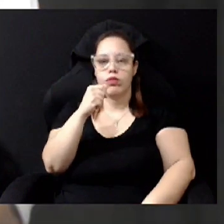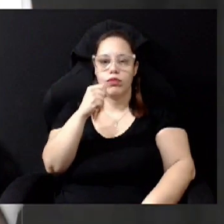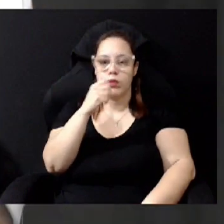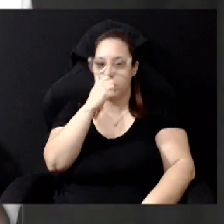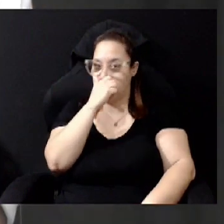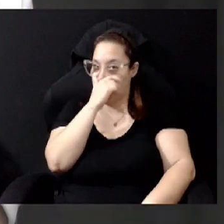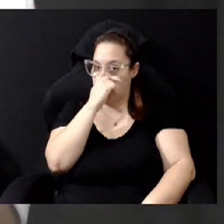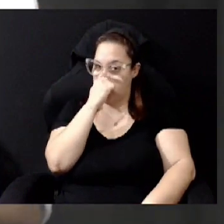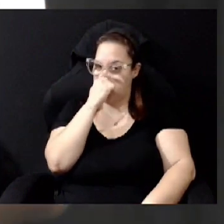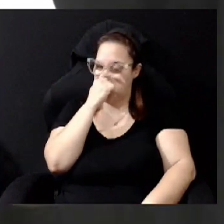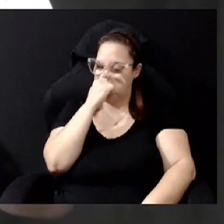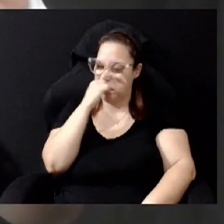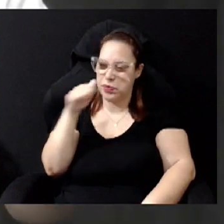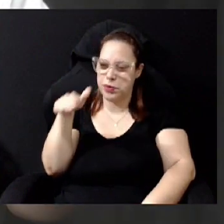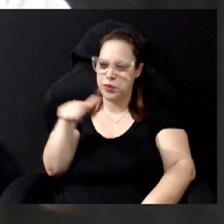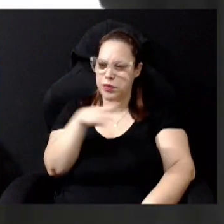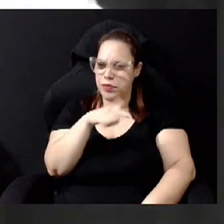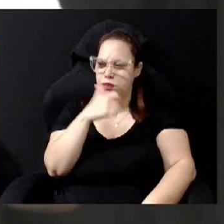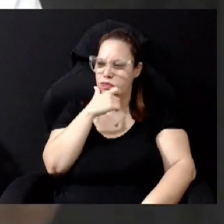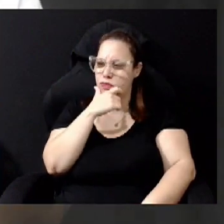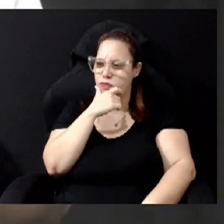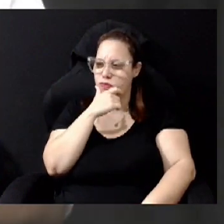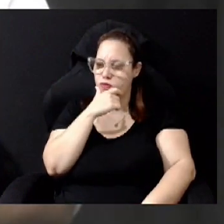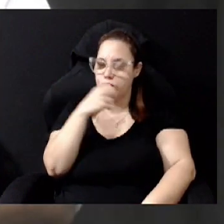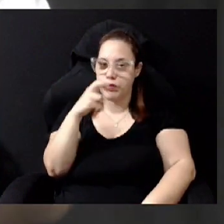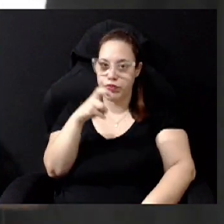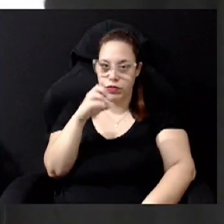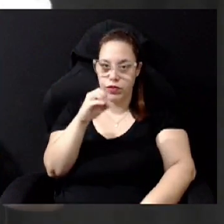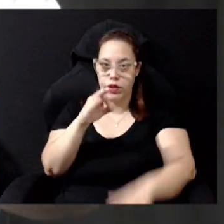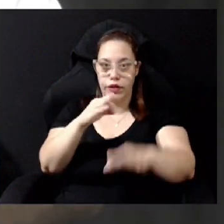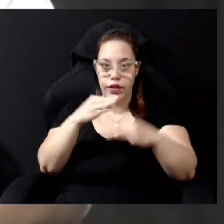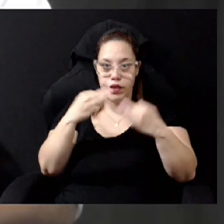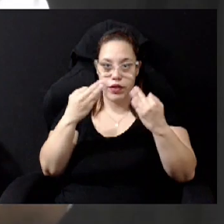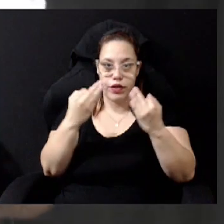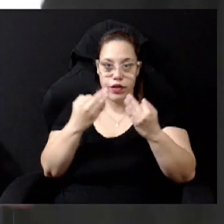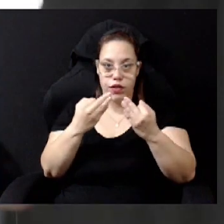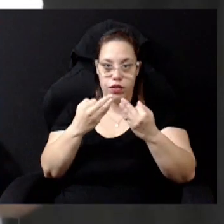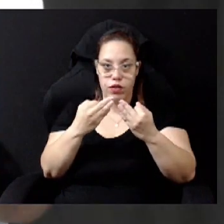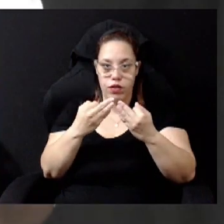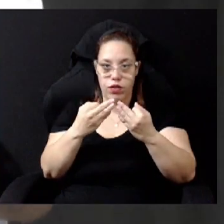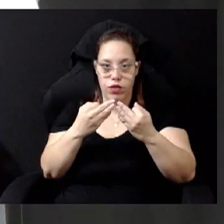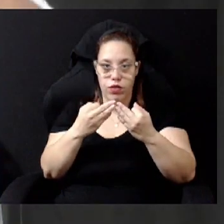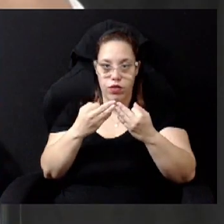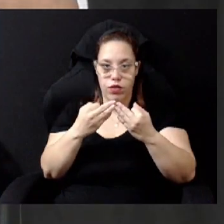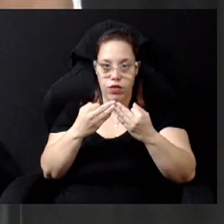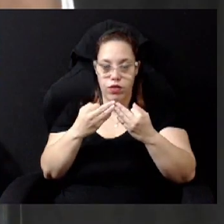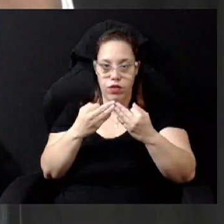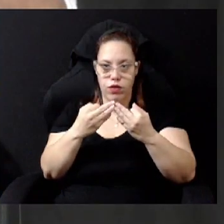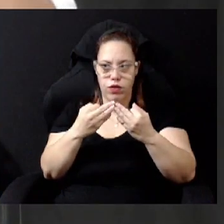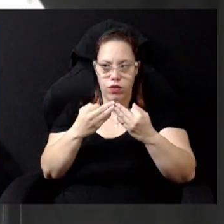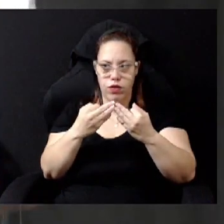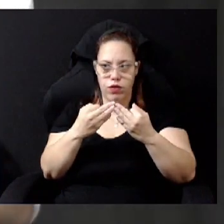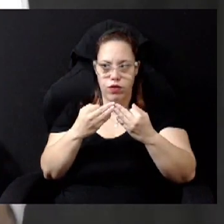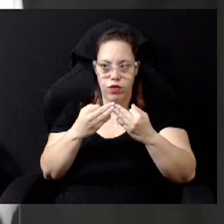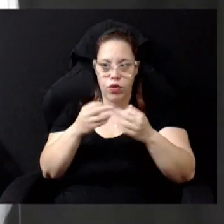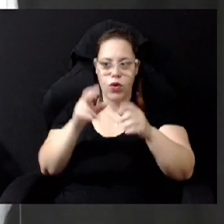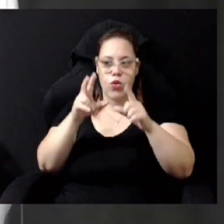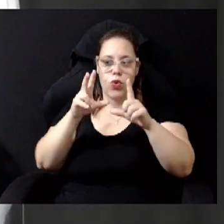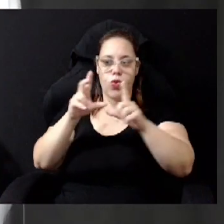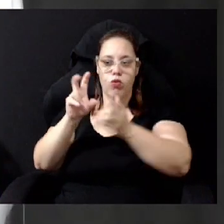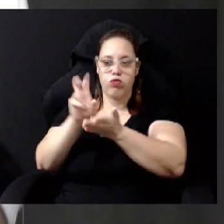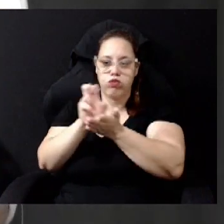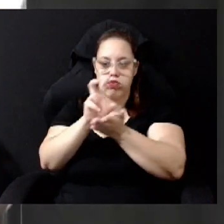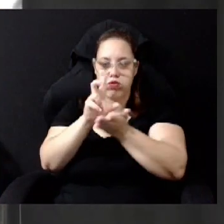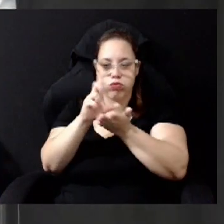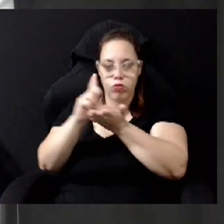semanas, nós visualizamos 50 carros, todos com máquinas na mão, câmeras, binóculos, todos